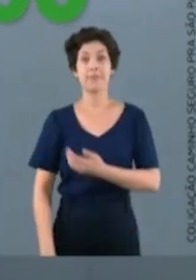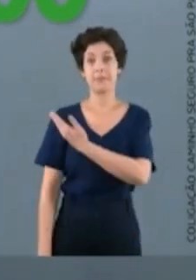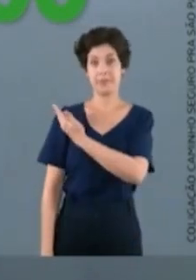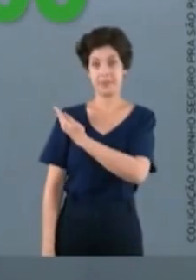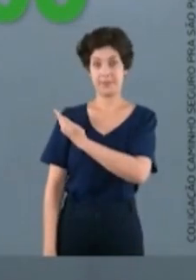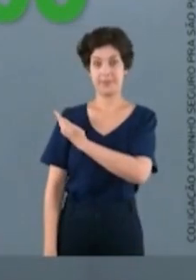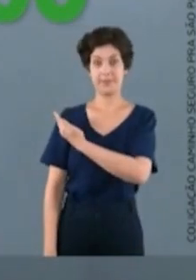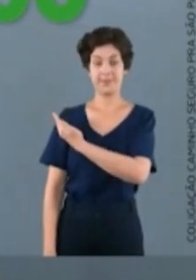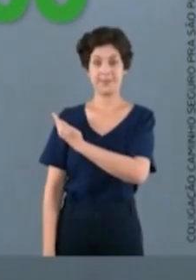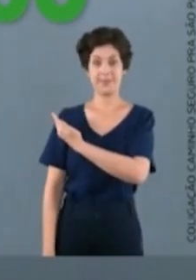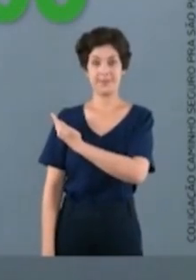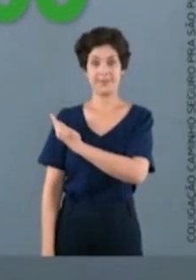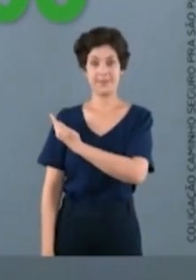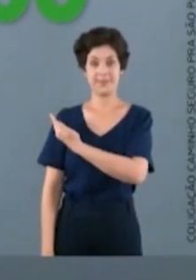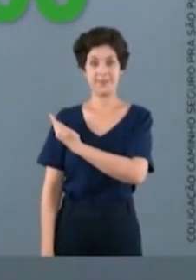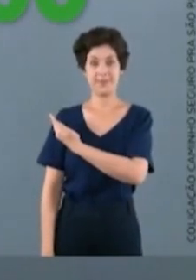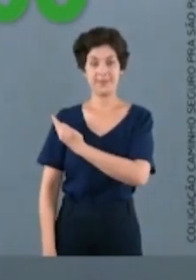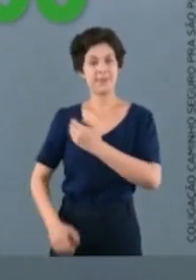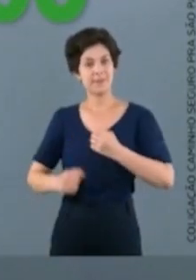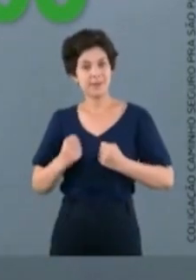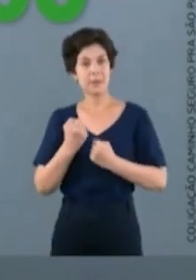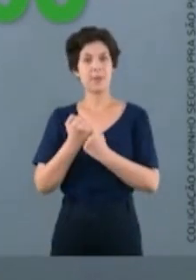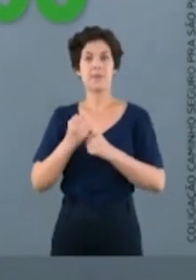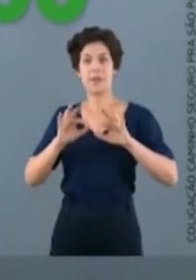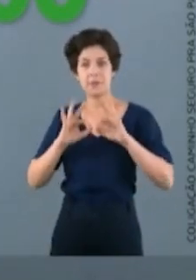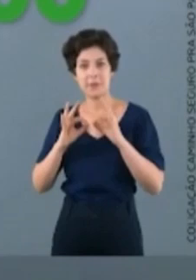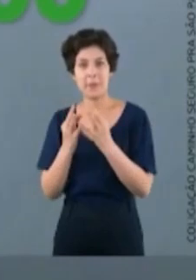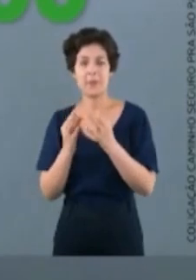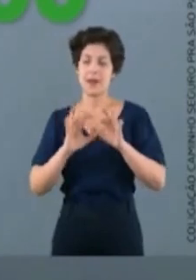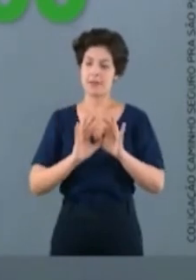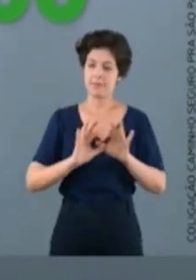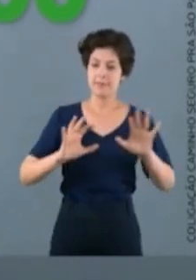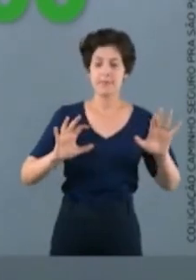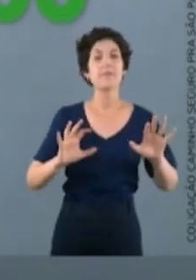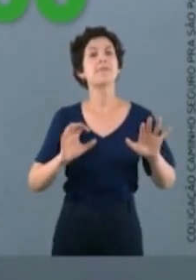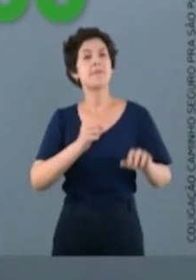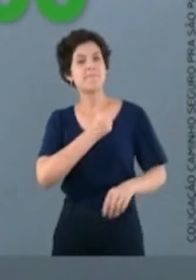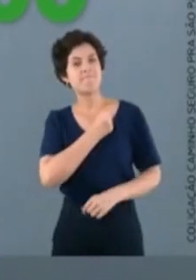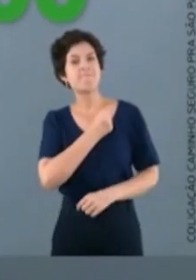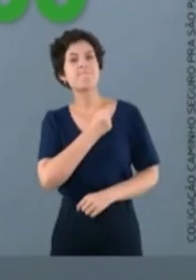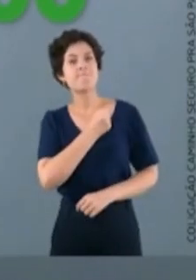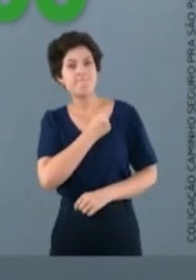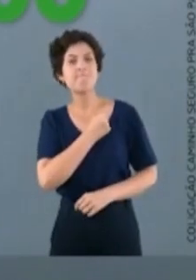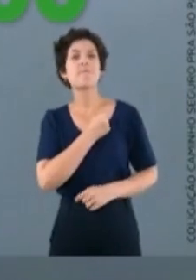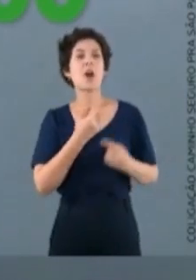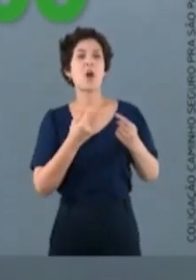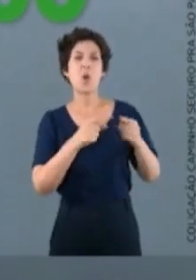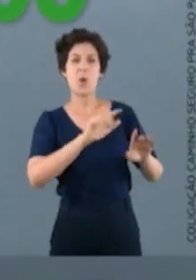Nascimento. O número dele é 22.200, em favor da família, da liberdade, da